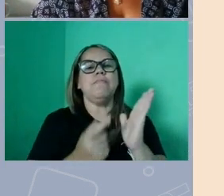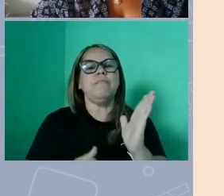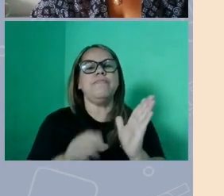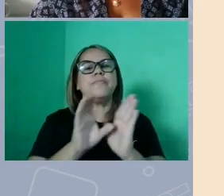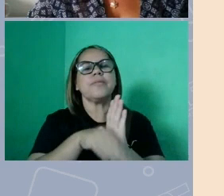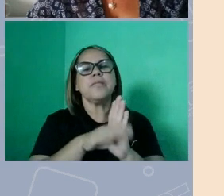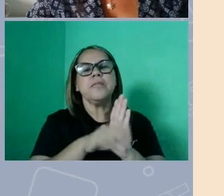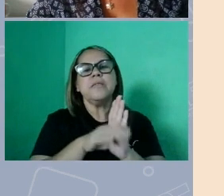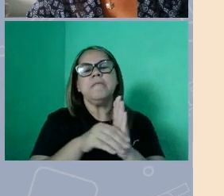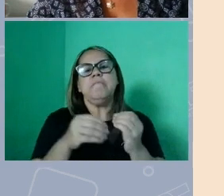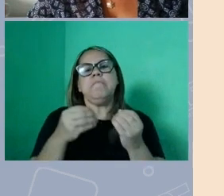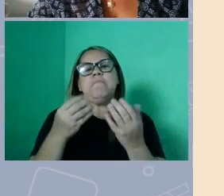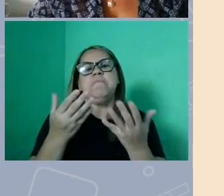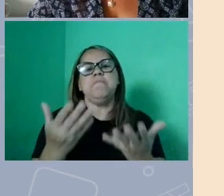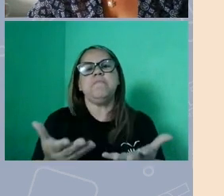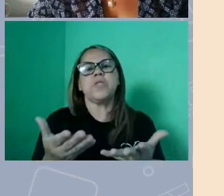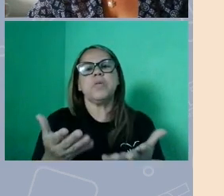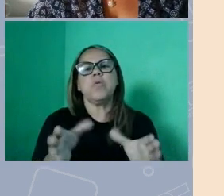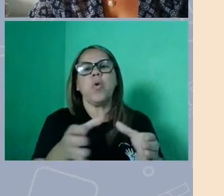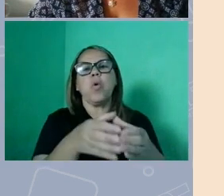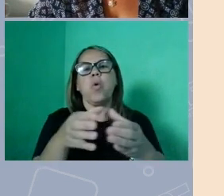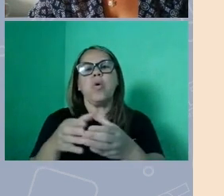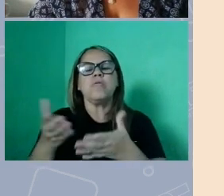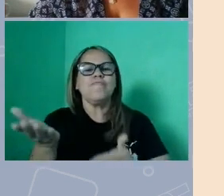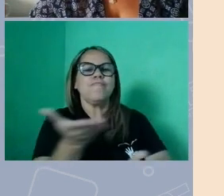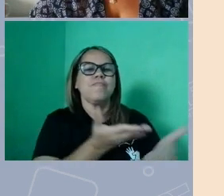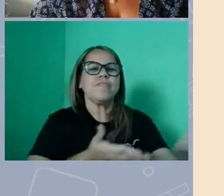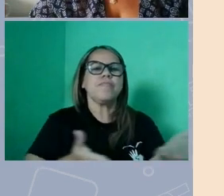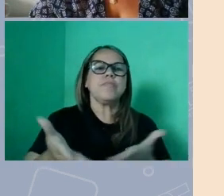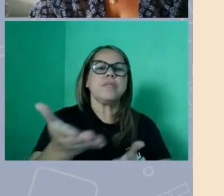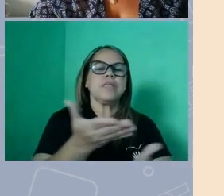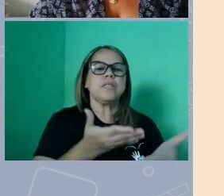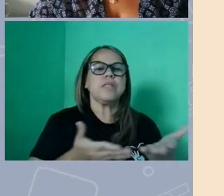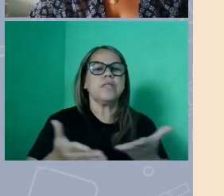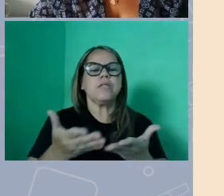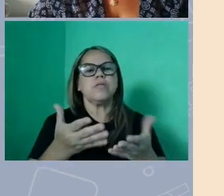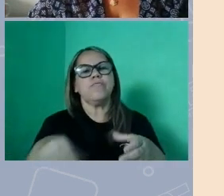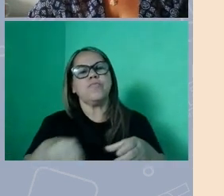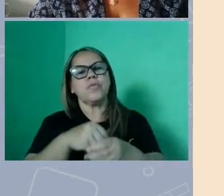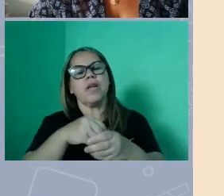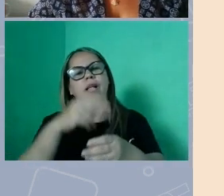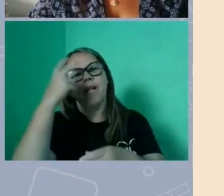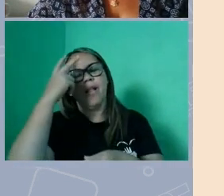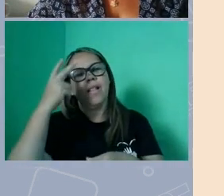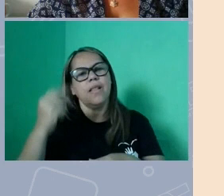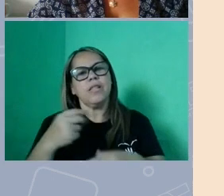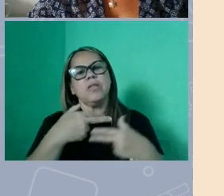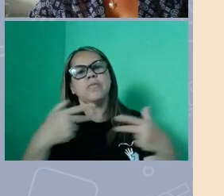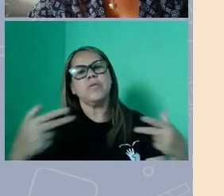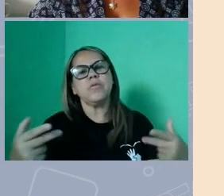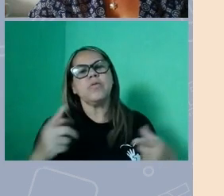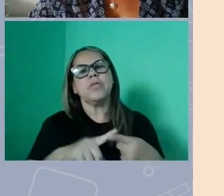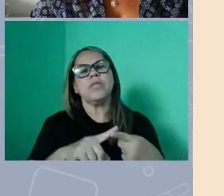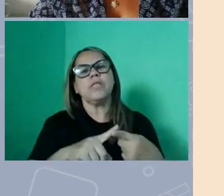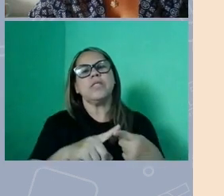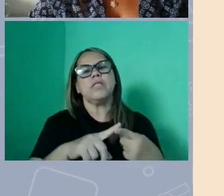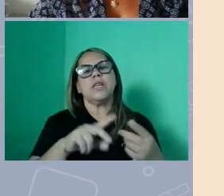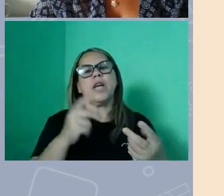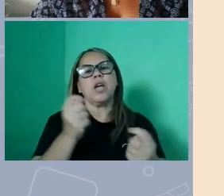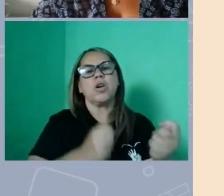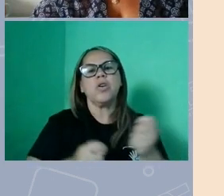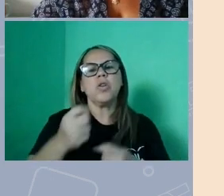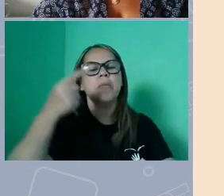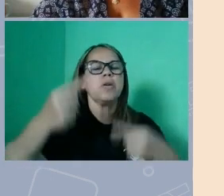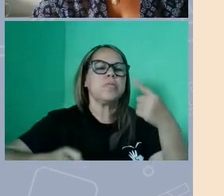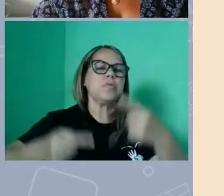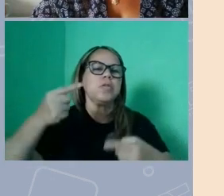concebido como um conjunto de relações que implicam elementos culturais simbólicos econômicos políticos